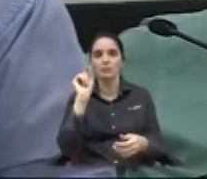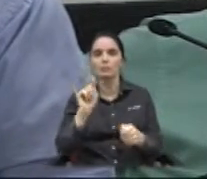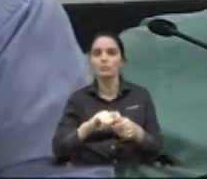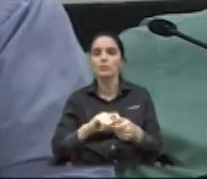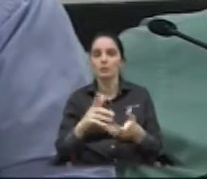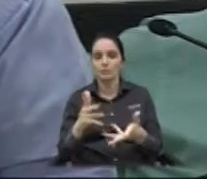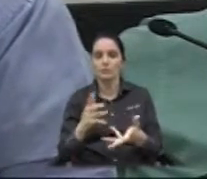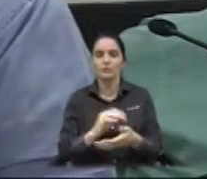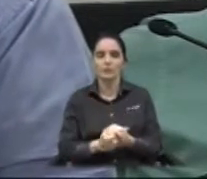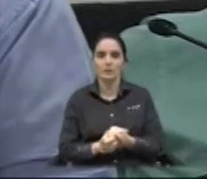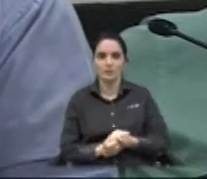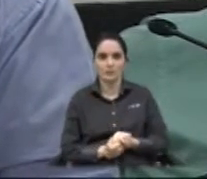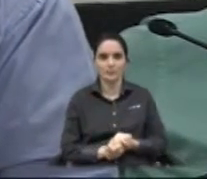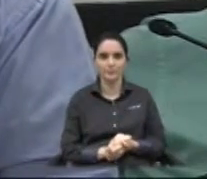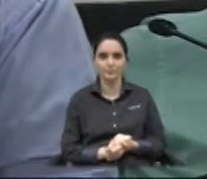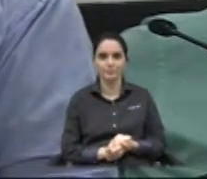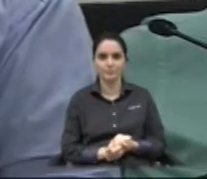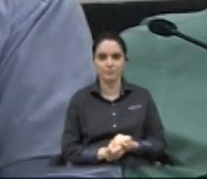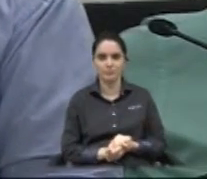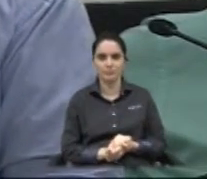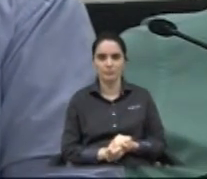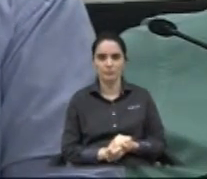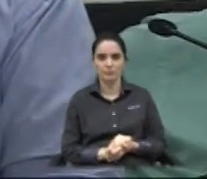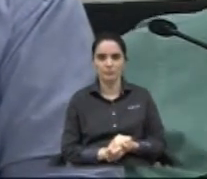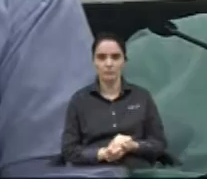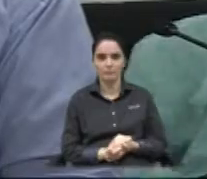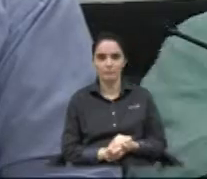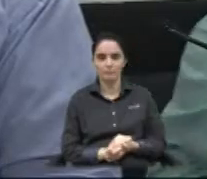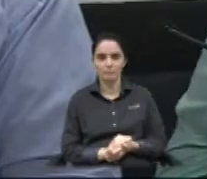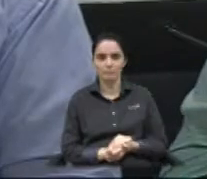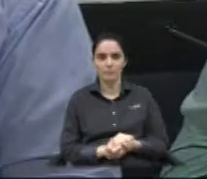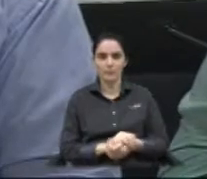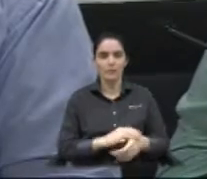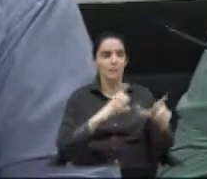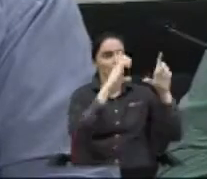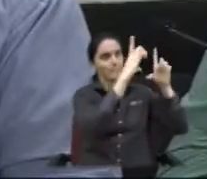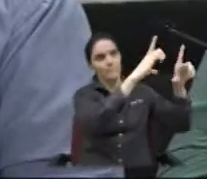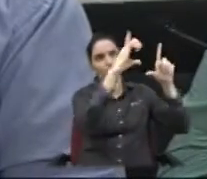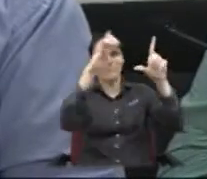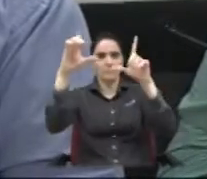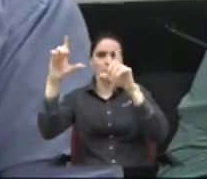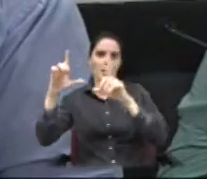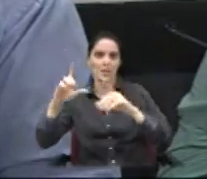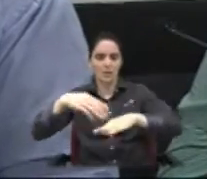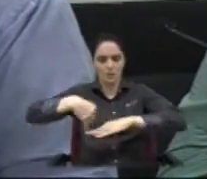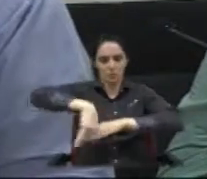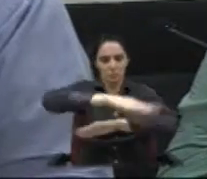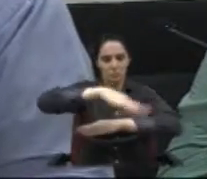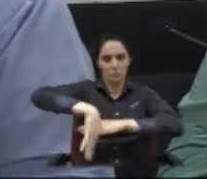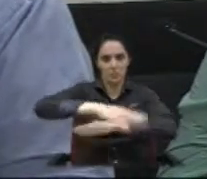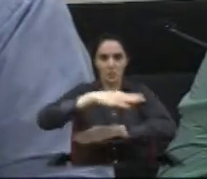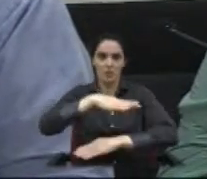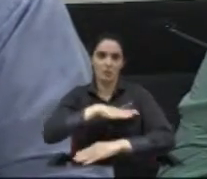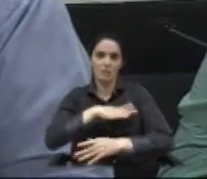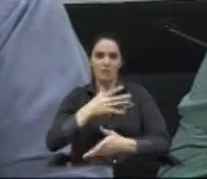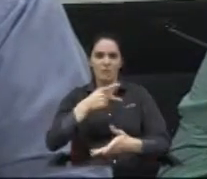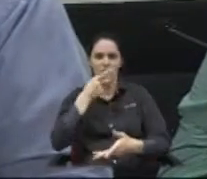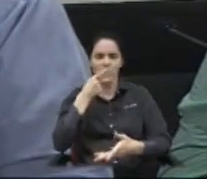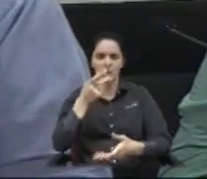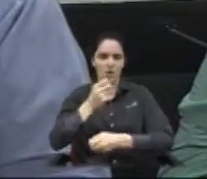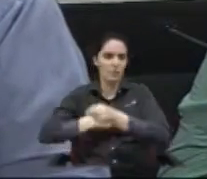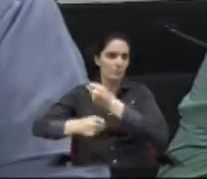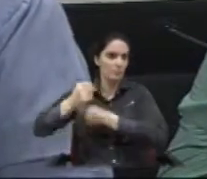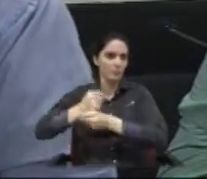Então, a sinalização na cidade. Se fala que o ano passado se gastou